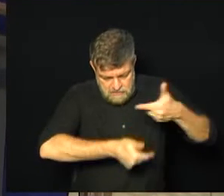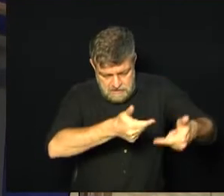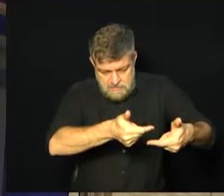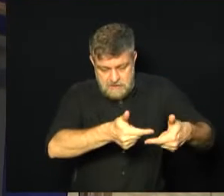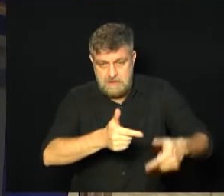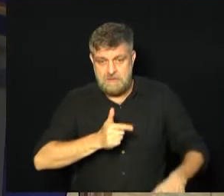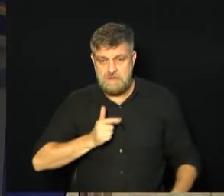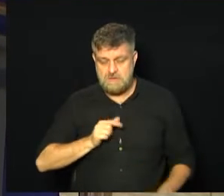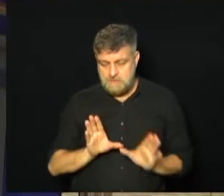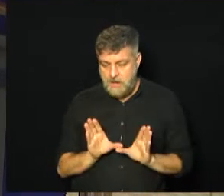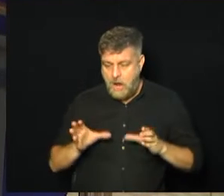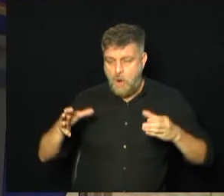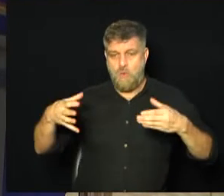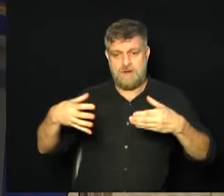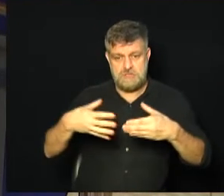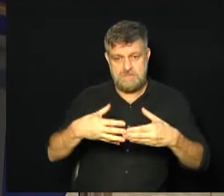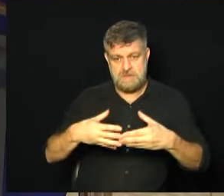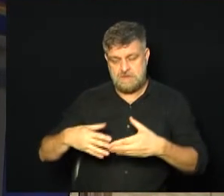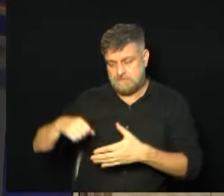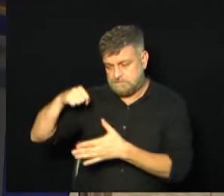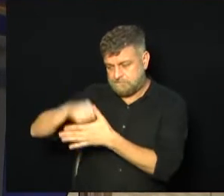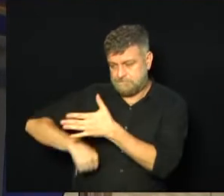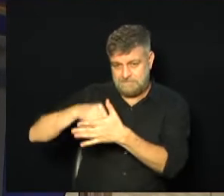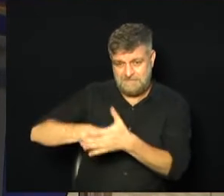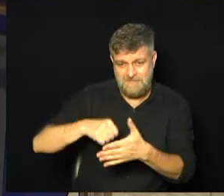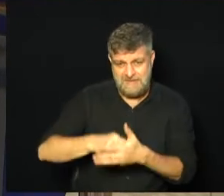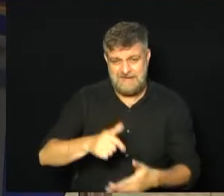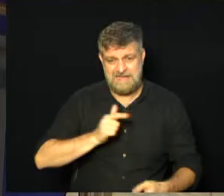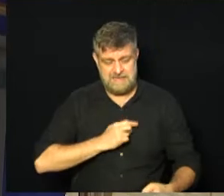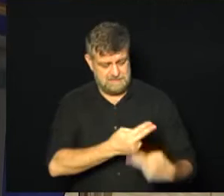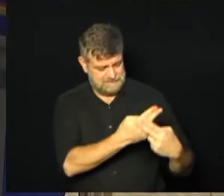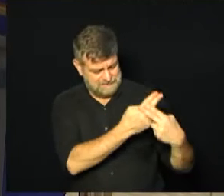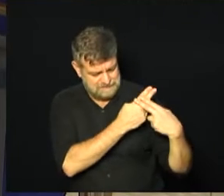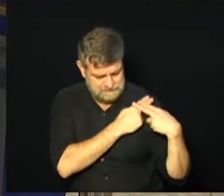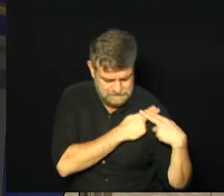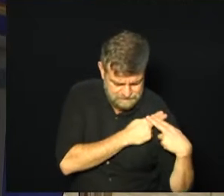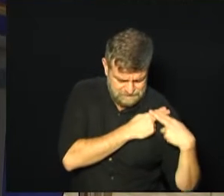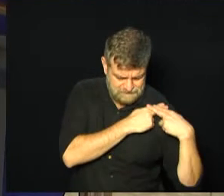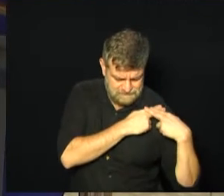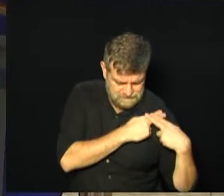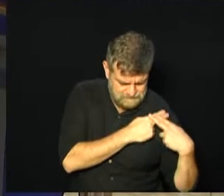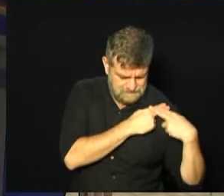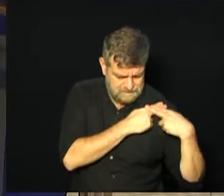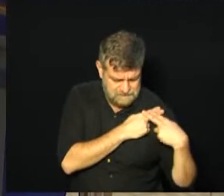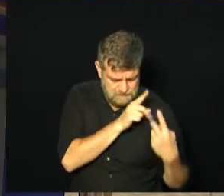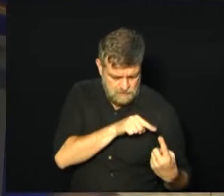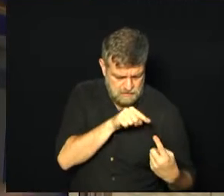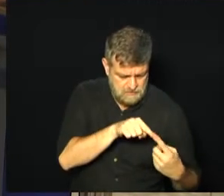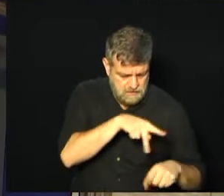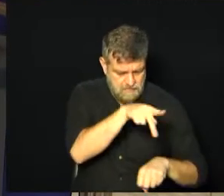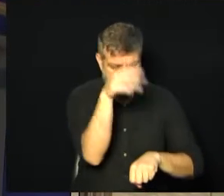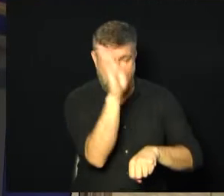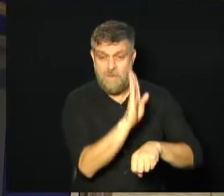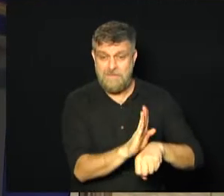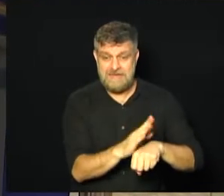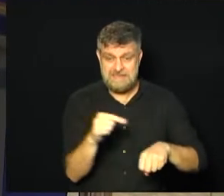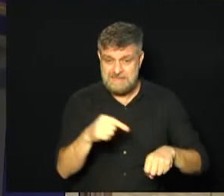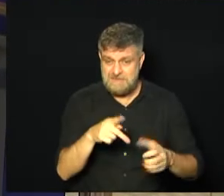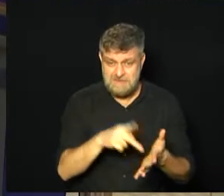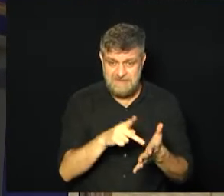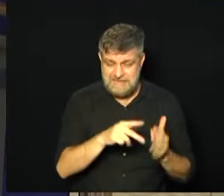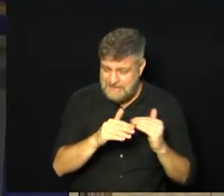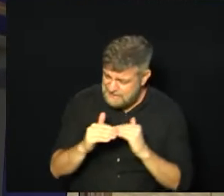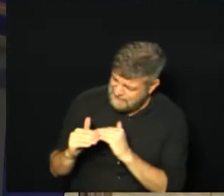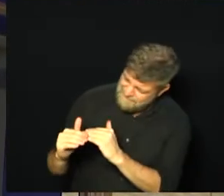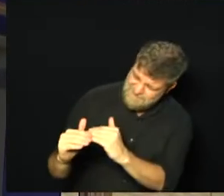ampla coletividade que carrega nas costas um projeto de um Brasil que de fato seja de todos e